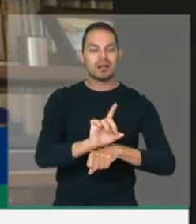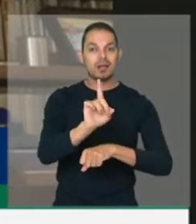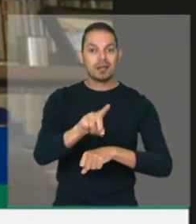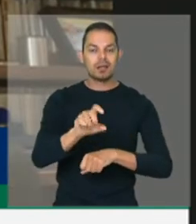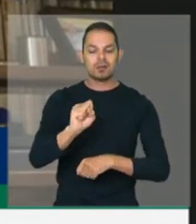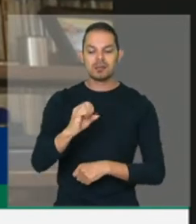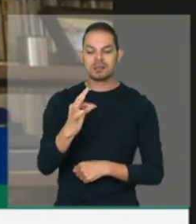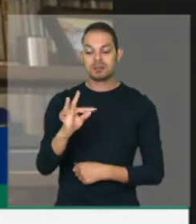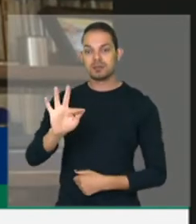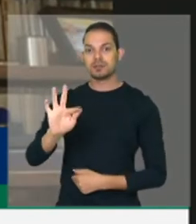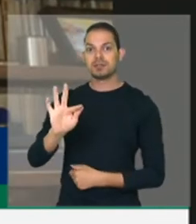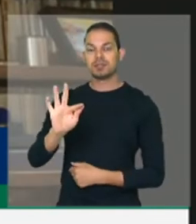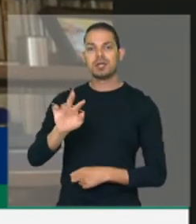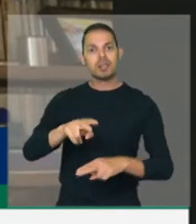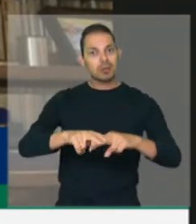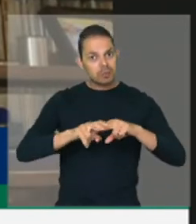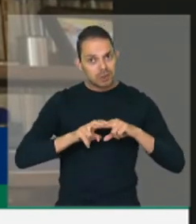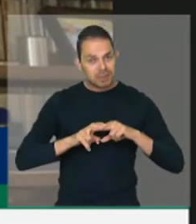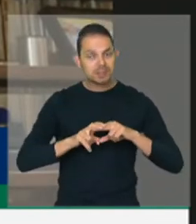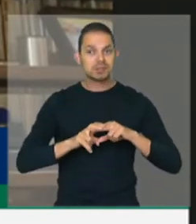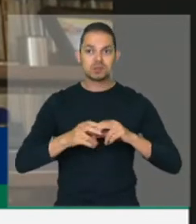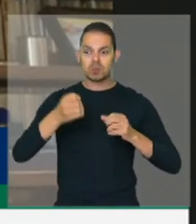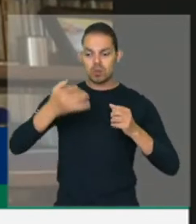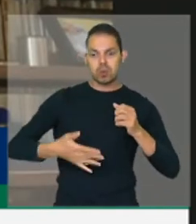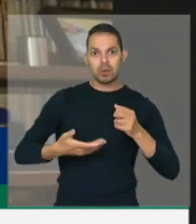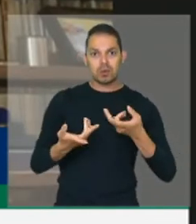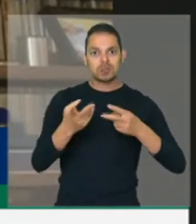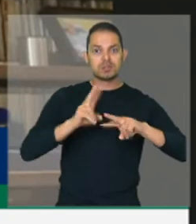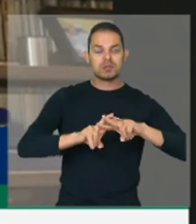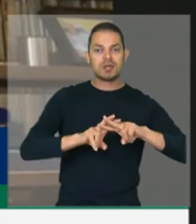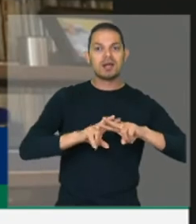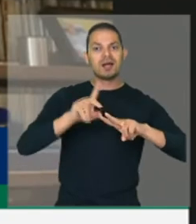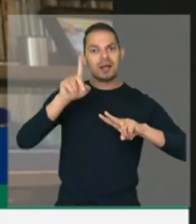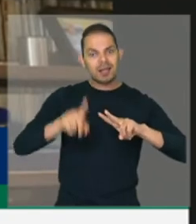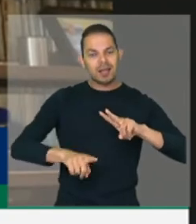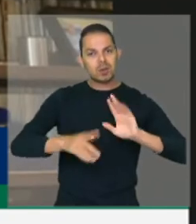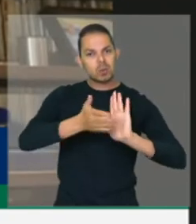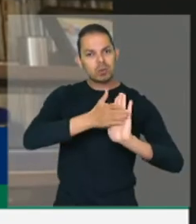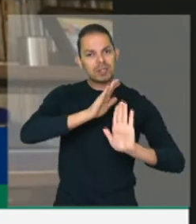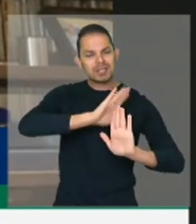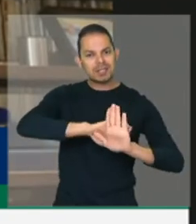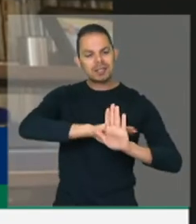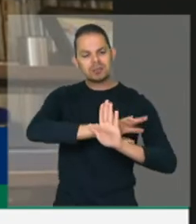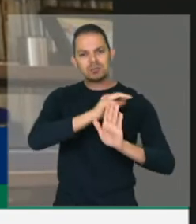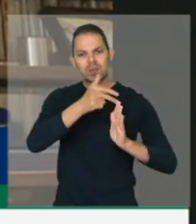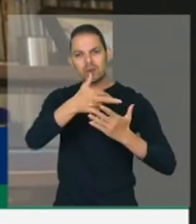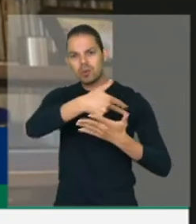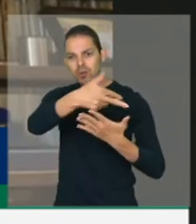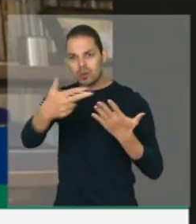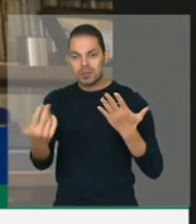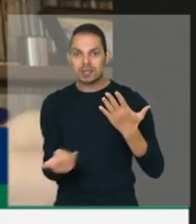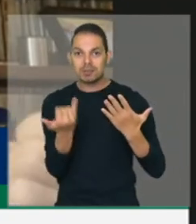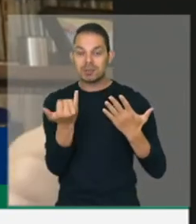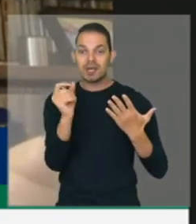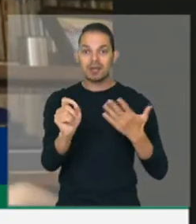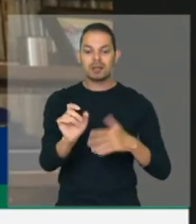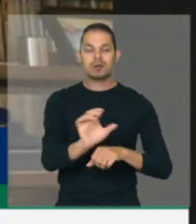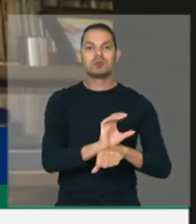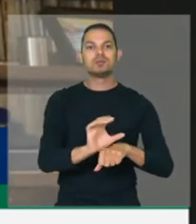Supremo Tribunal Federal. Por isso que justifica a prisão, porque é um atentado àquilo que é fundamental, que é a Constituição,